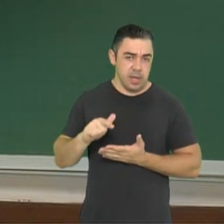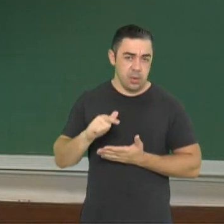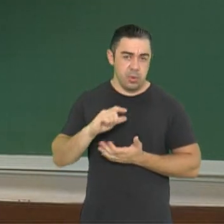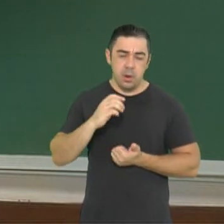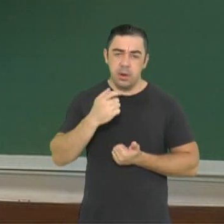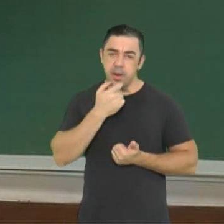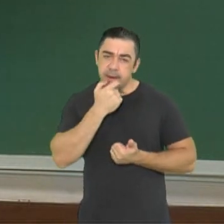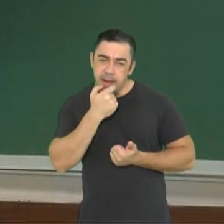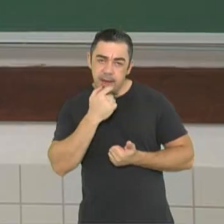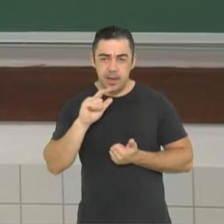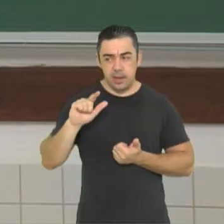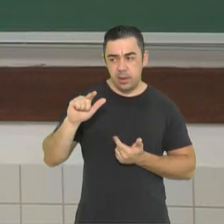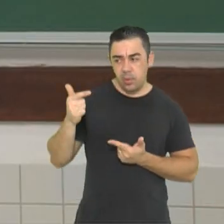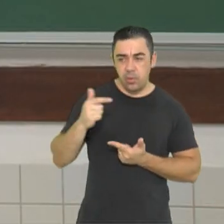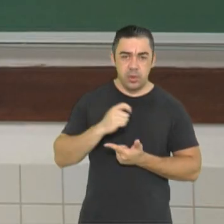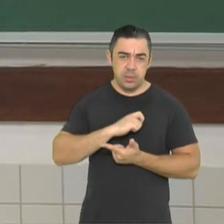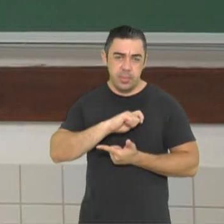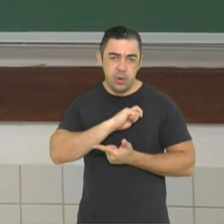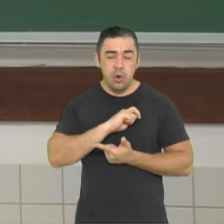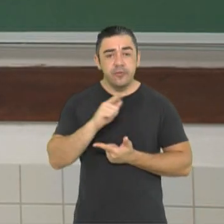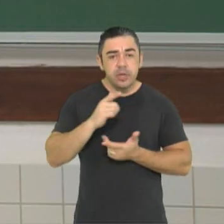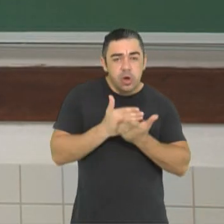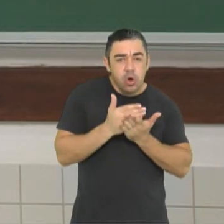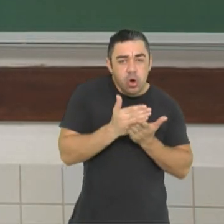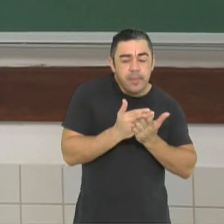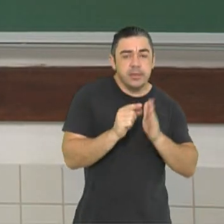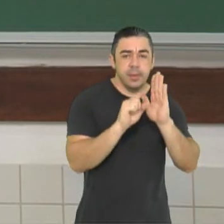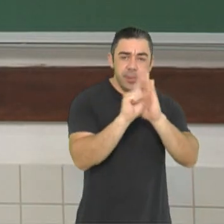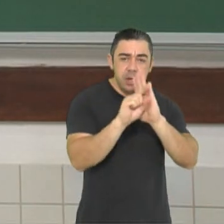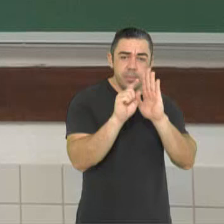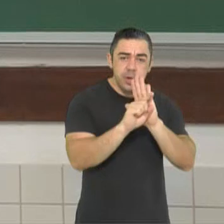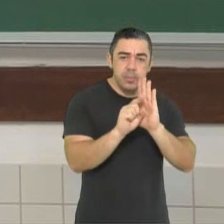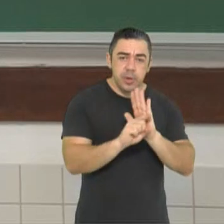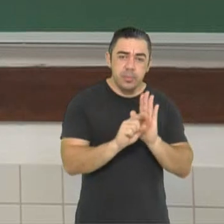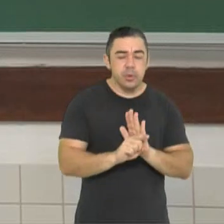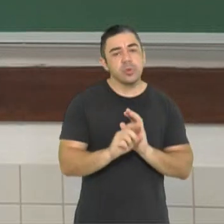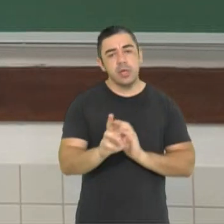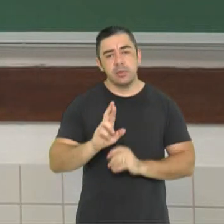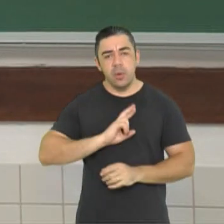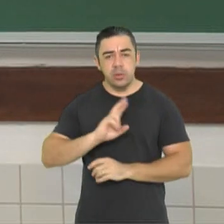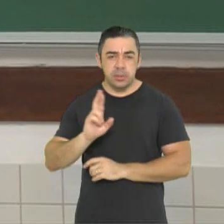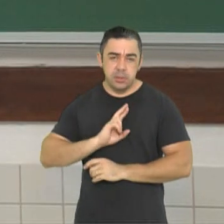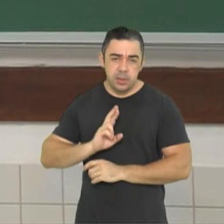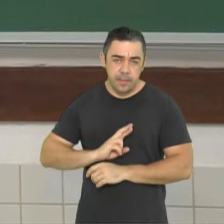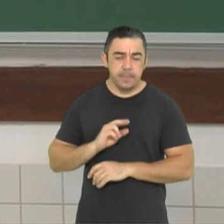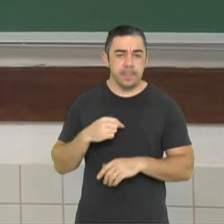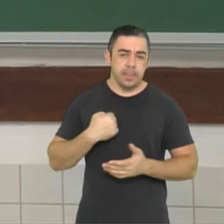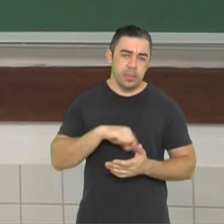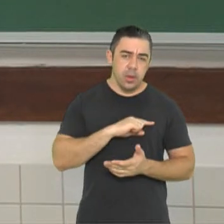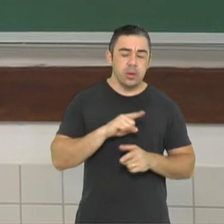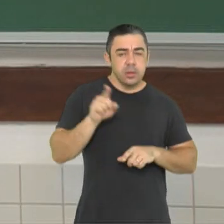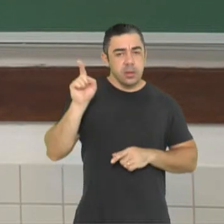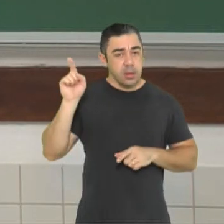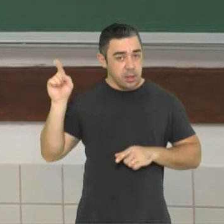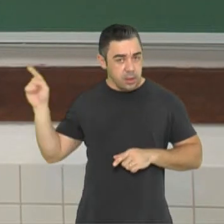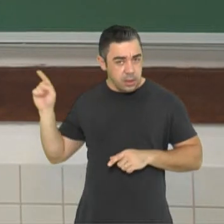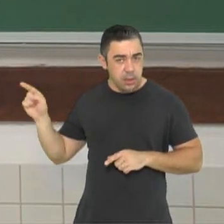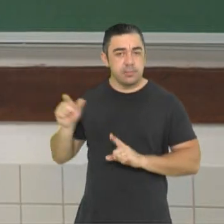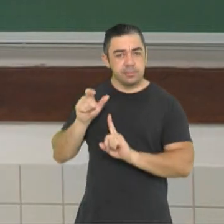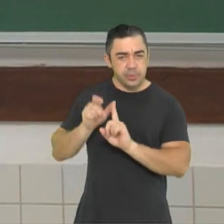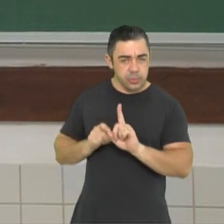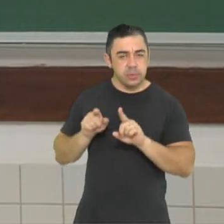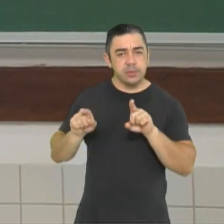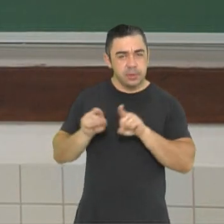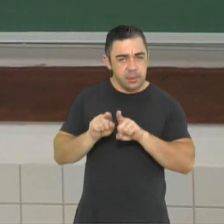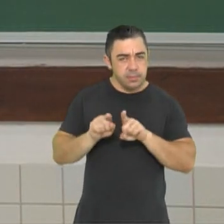a outra disciplina, da outra língua, você começa com perguntas e respostas. E a nossa personagem fez do mesmo